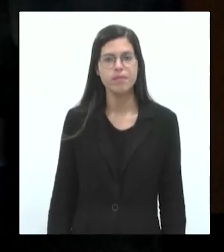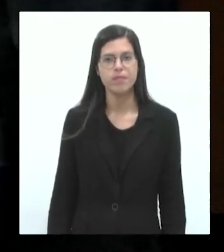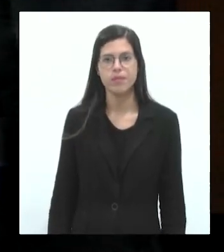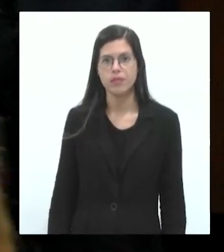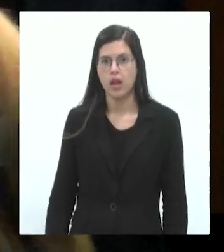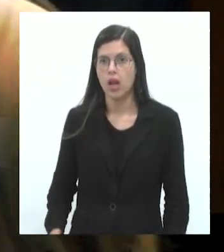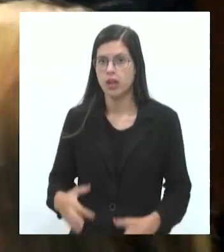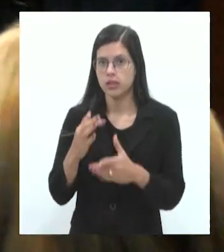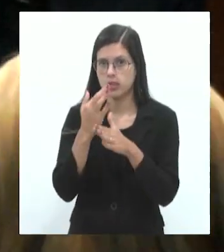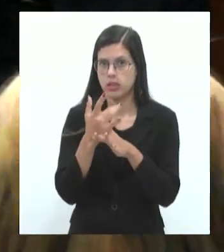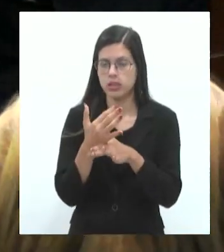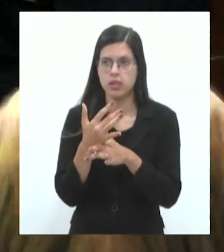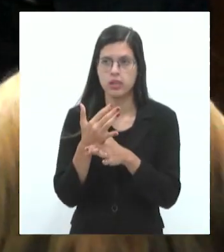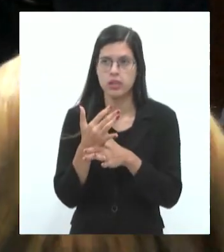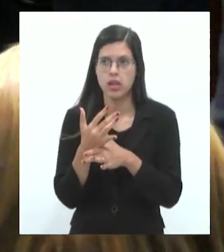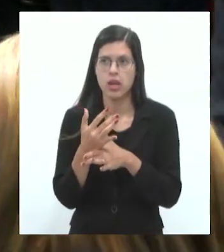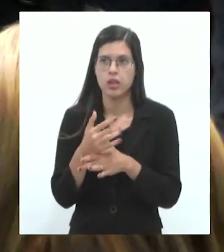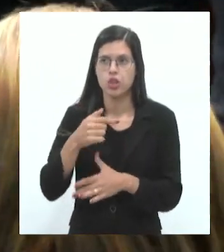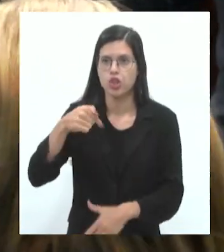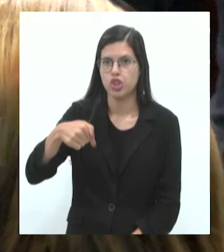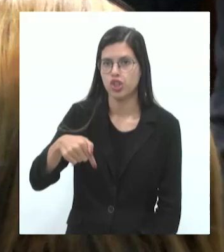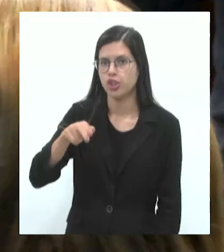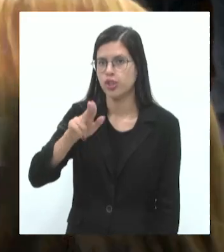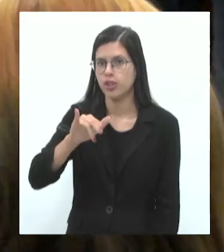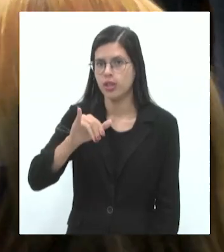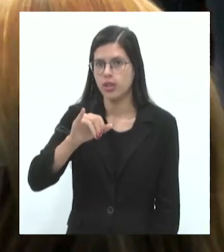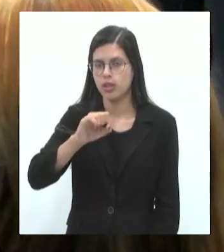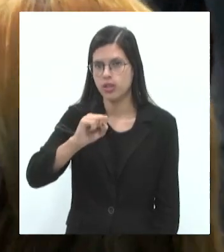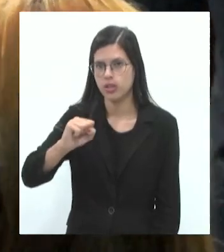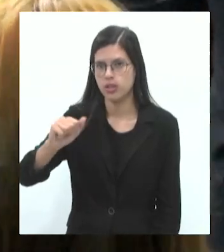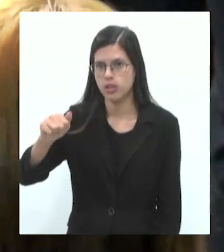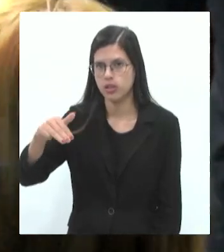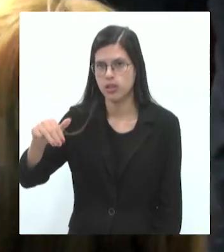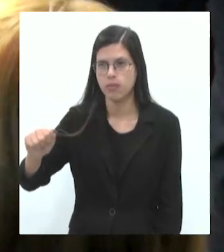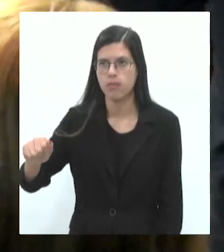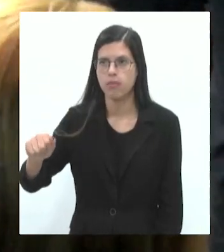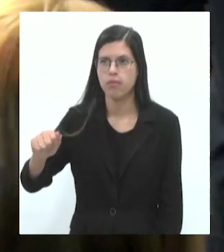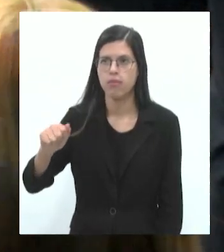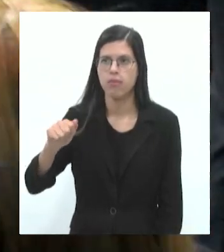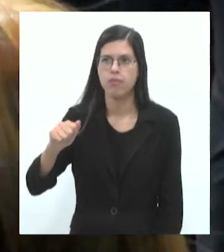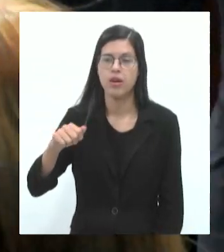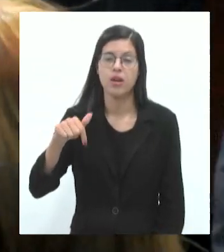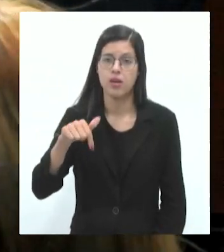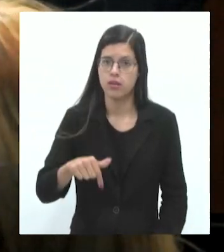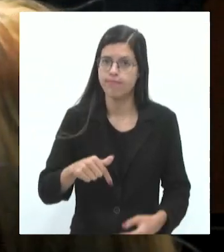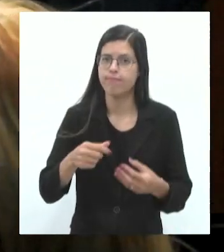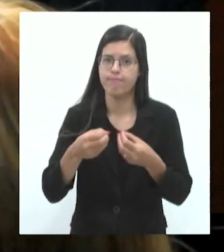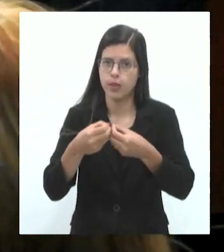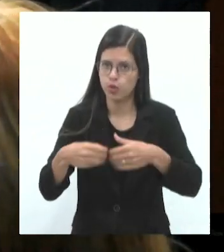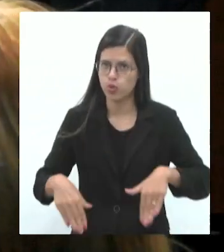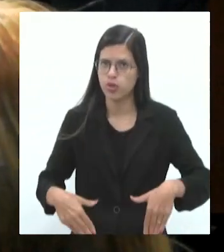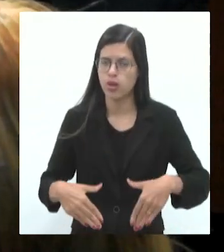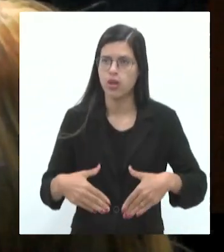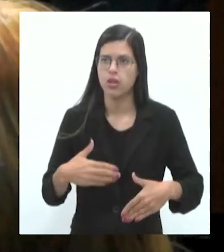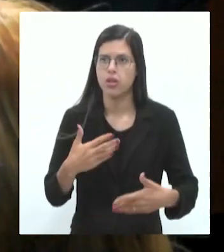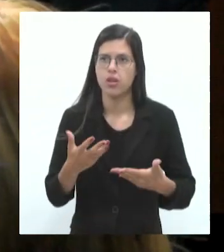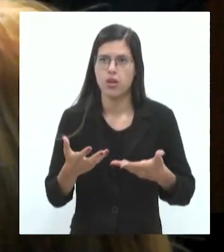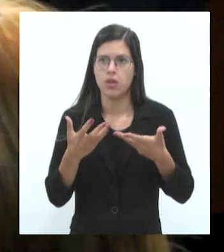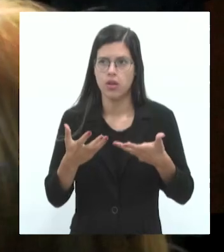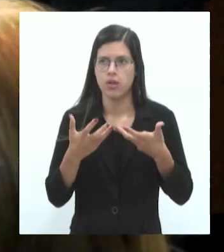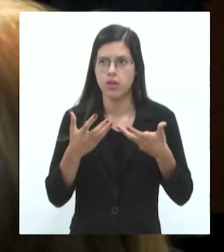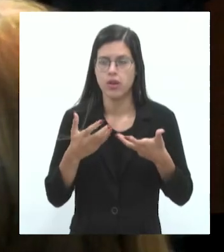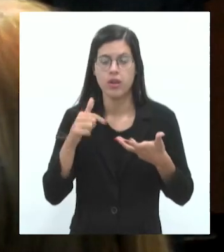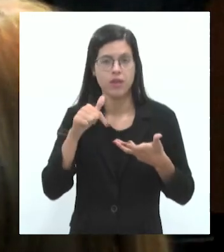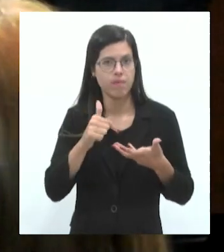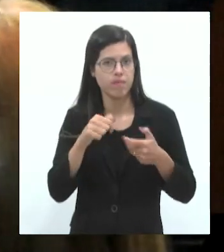as cidades como Quissamã, como todas as outras cidades, estão sendo muito afetadas. Então, eu gostaria de